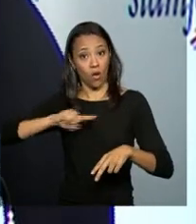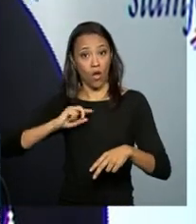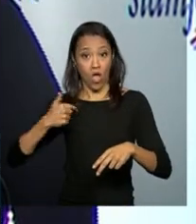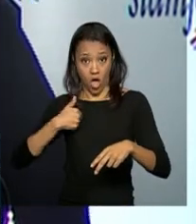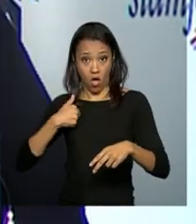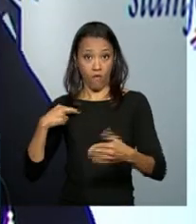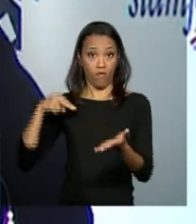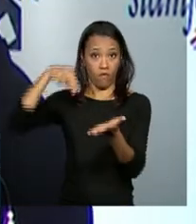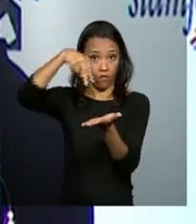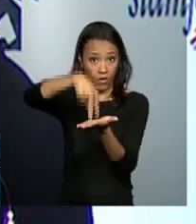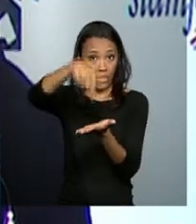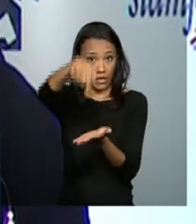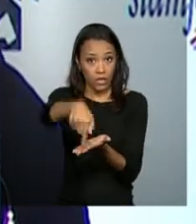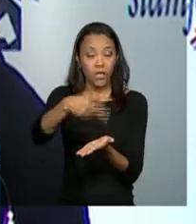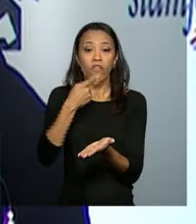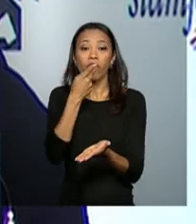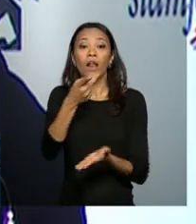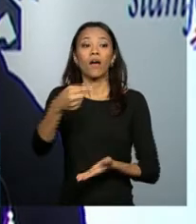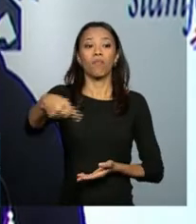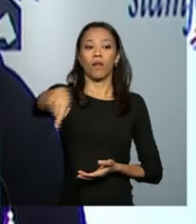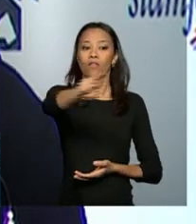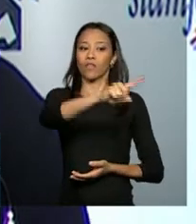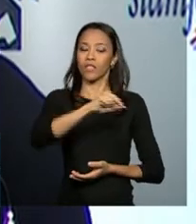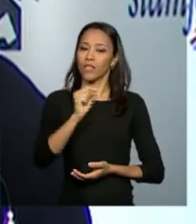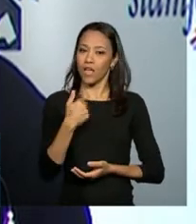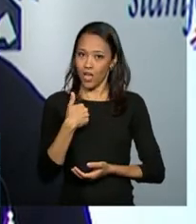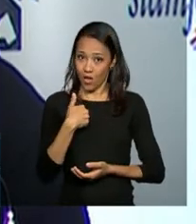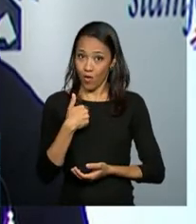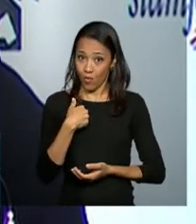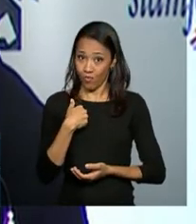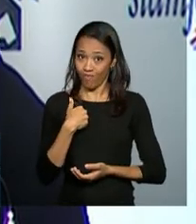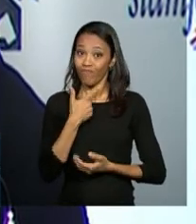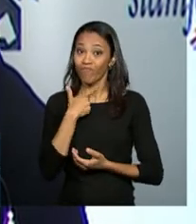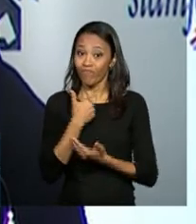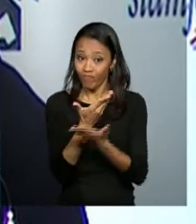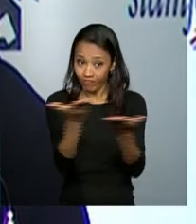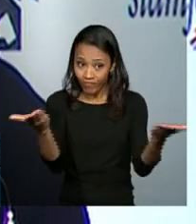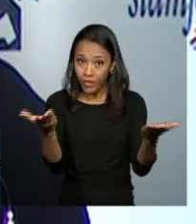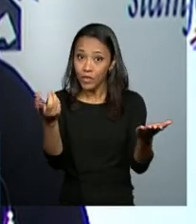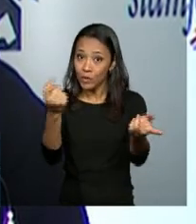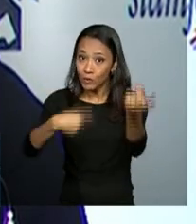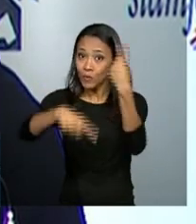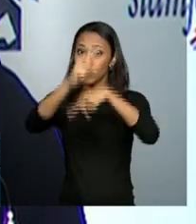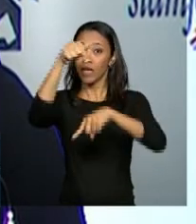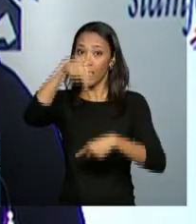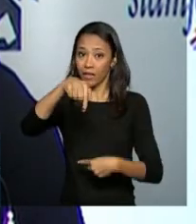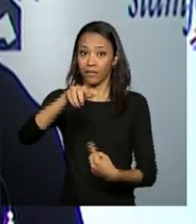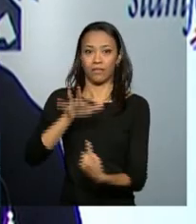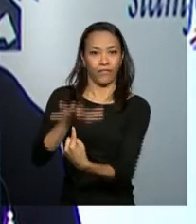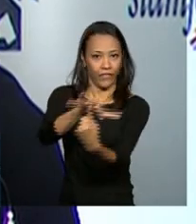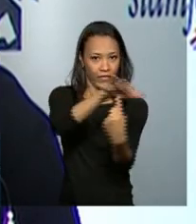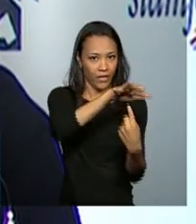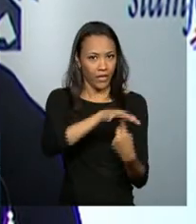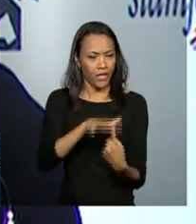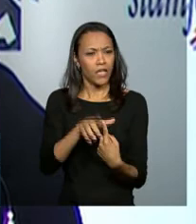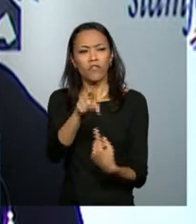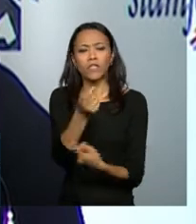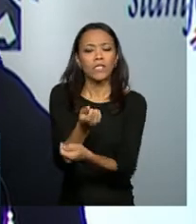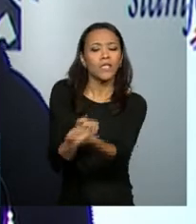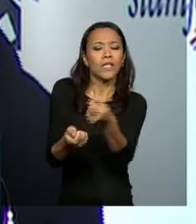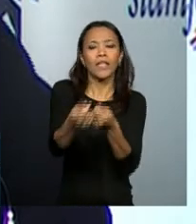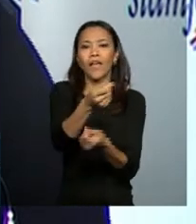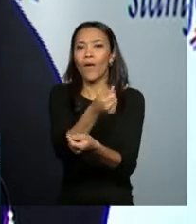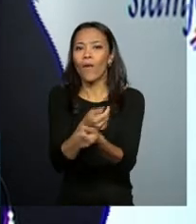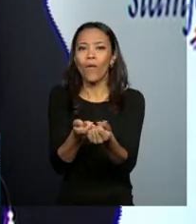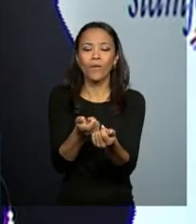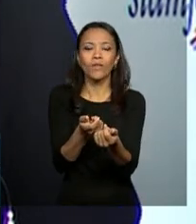sobretudo, dizer para vocês, desejo muito sucesso nesta feira e nos negócios que vocês farão aqui.